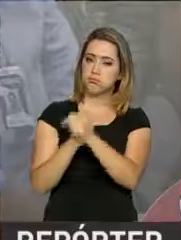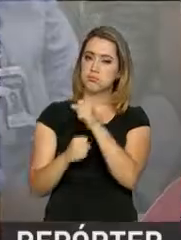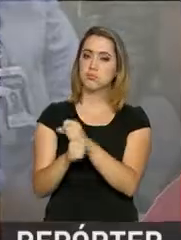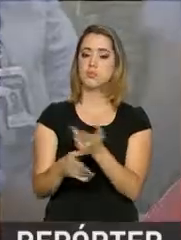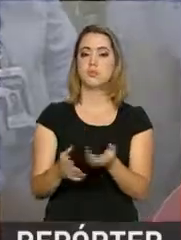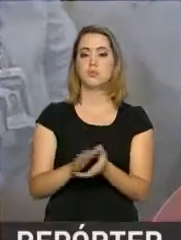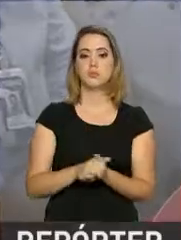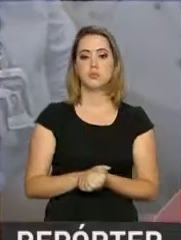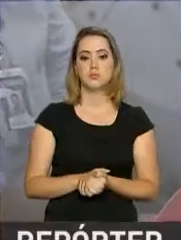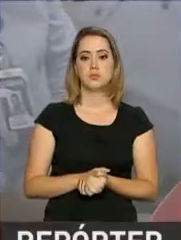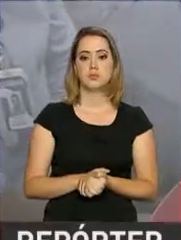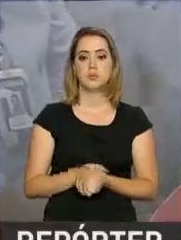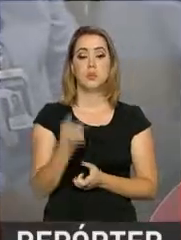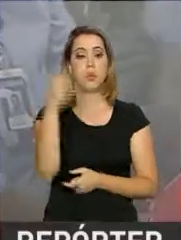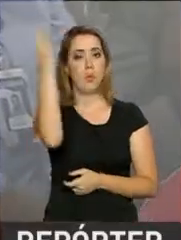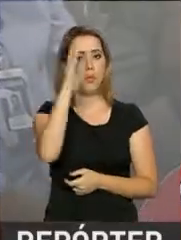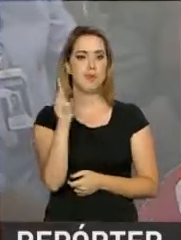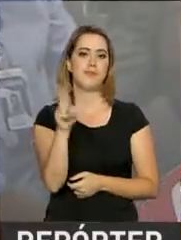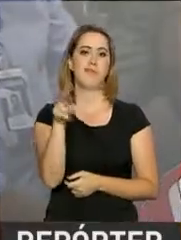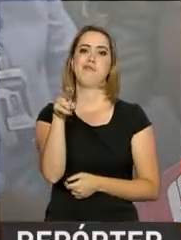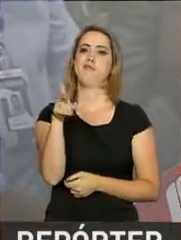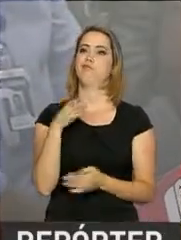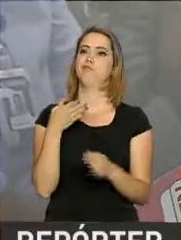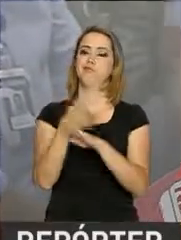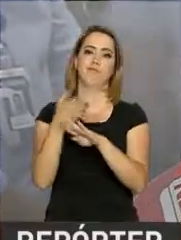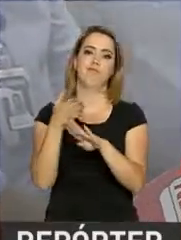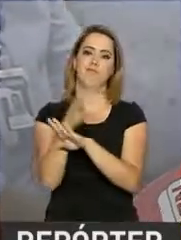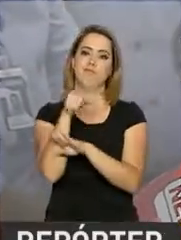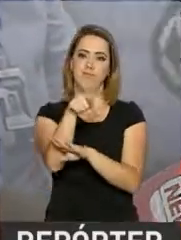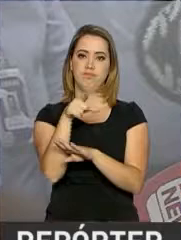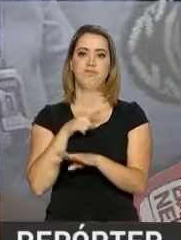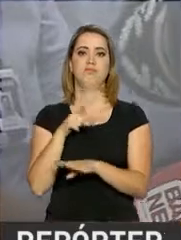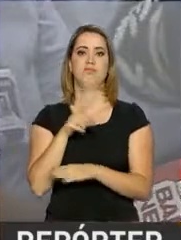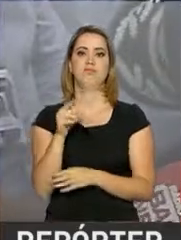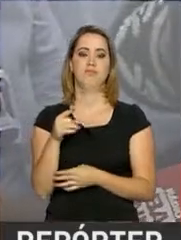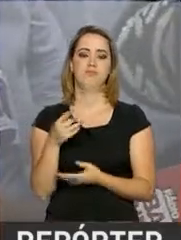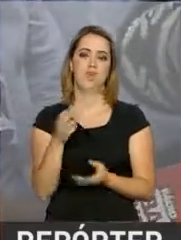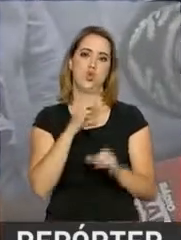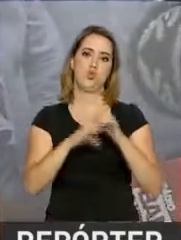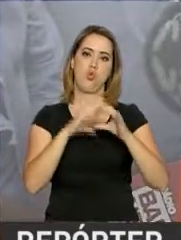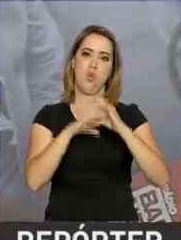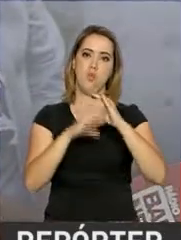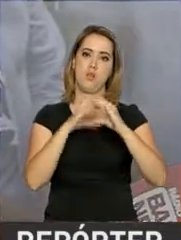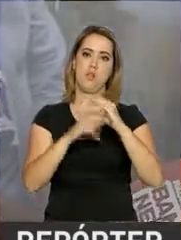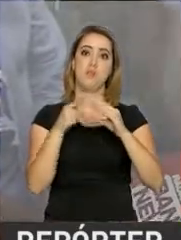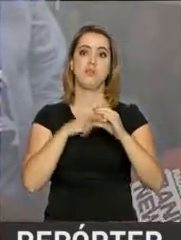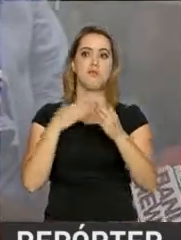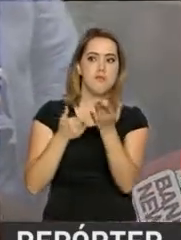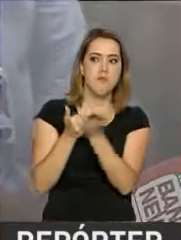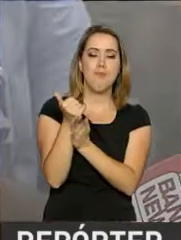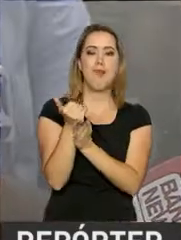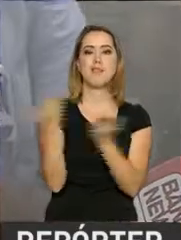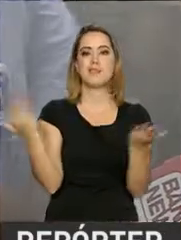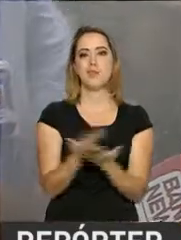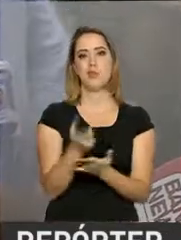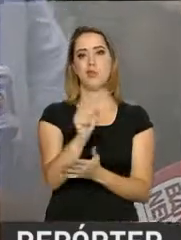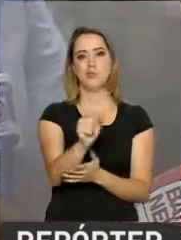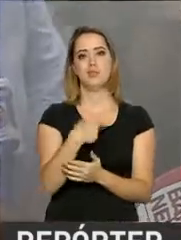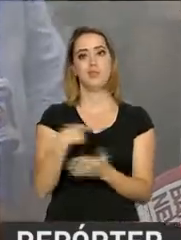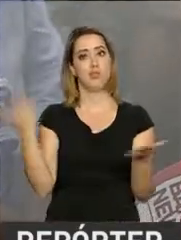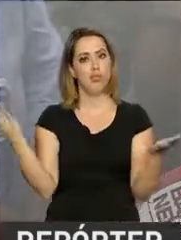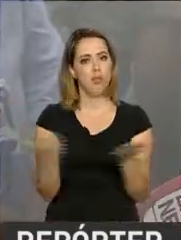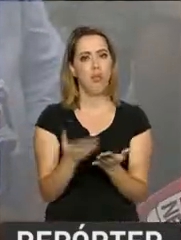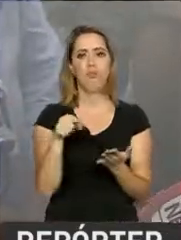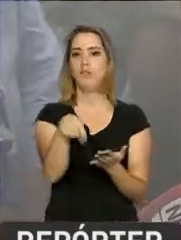o brasil nunca teve acesso a esse tipo de bd de comunicações que nós vamos ter a partir de agora a direita até